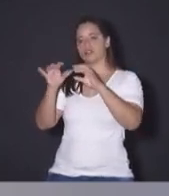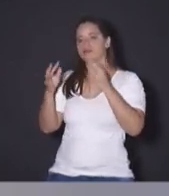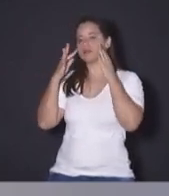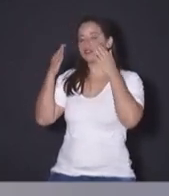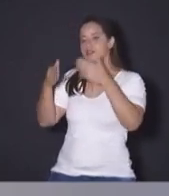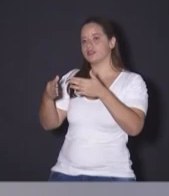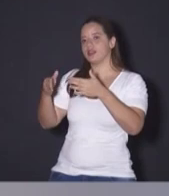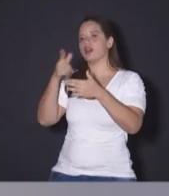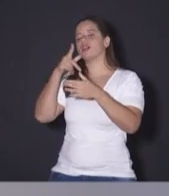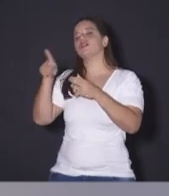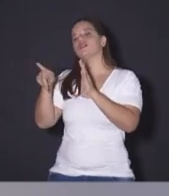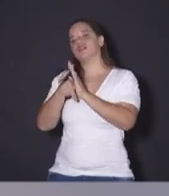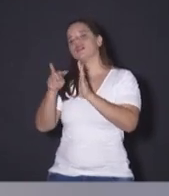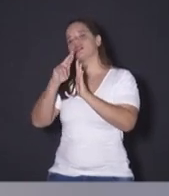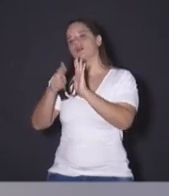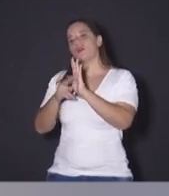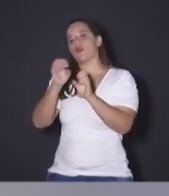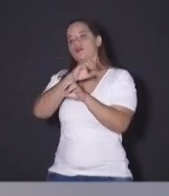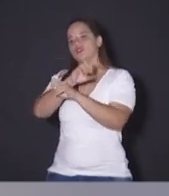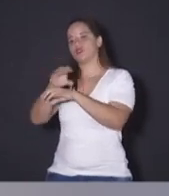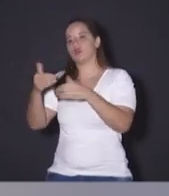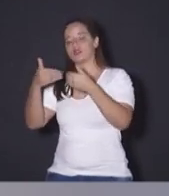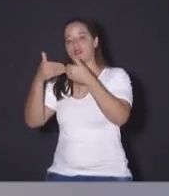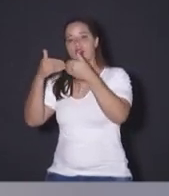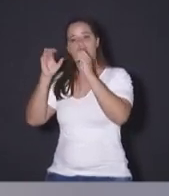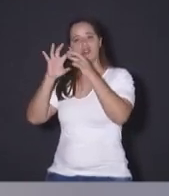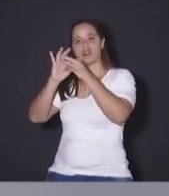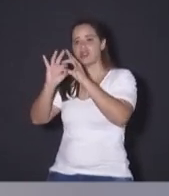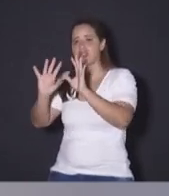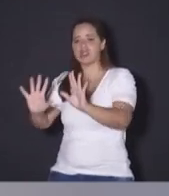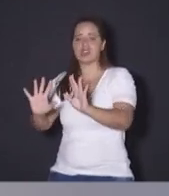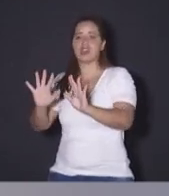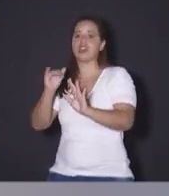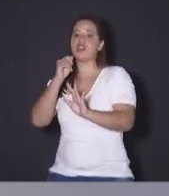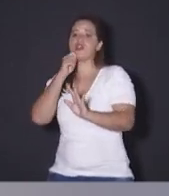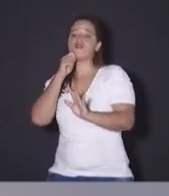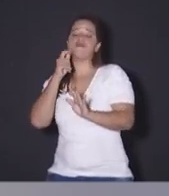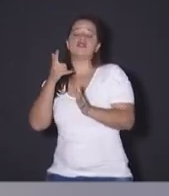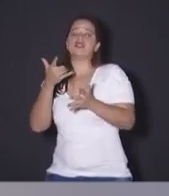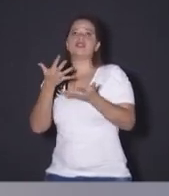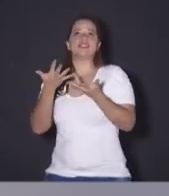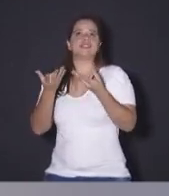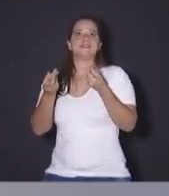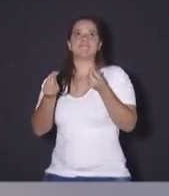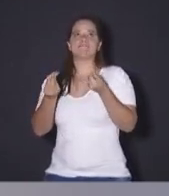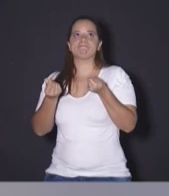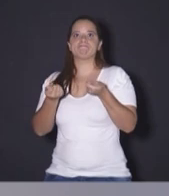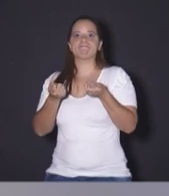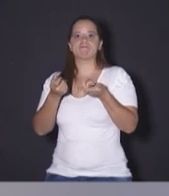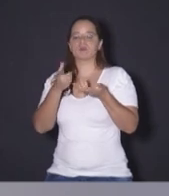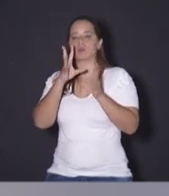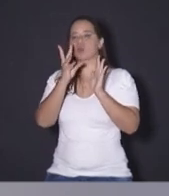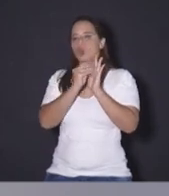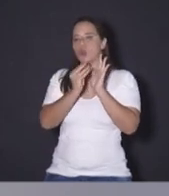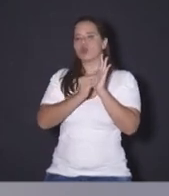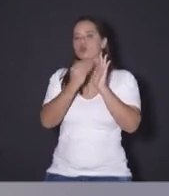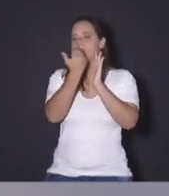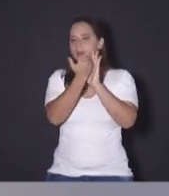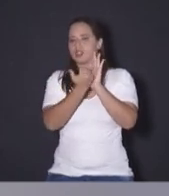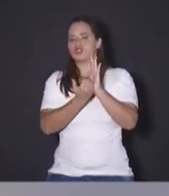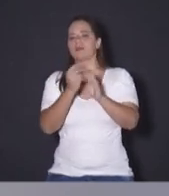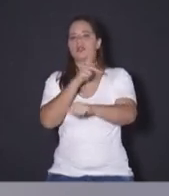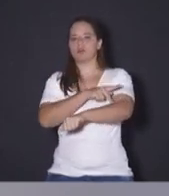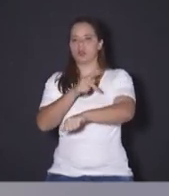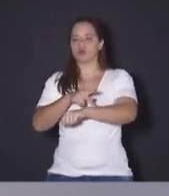publicação de recursos educacionais abertos ou pelo menos recursos é com um planejamento pedagógico